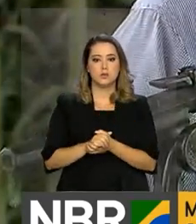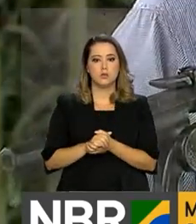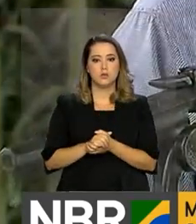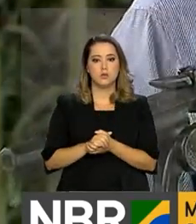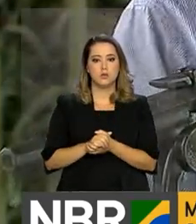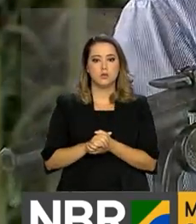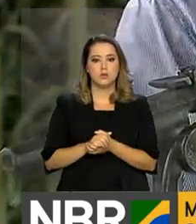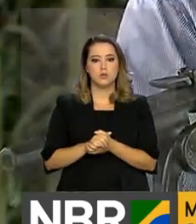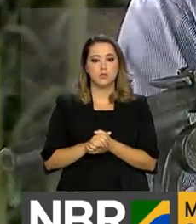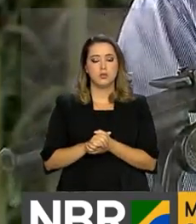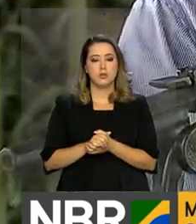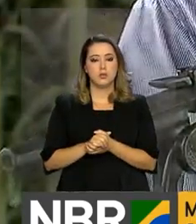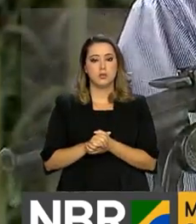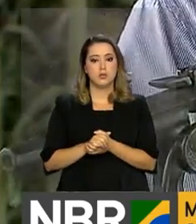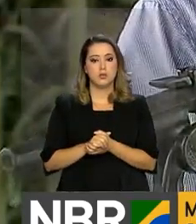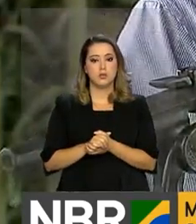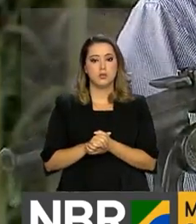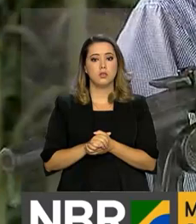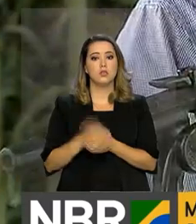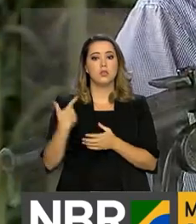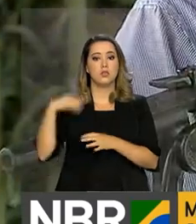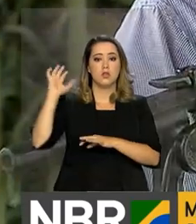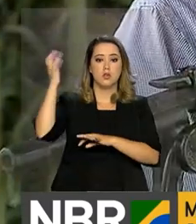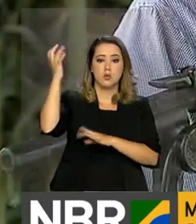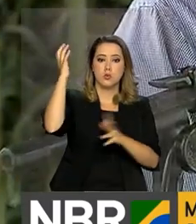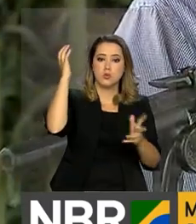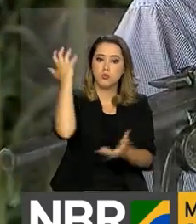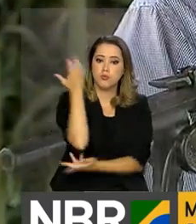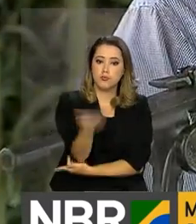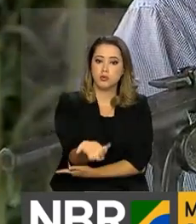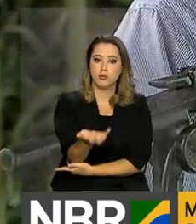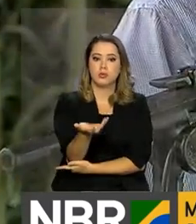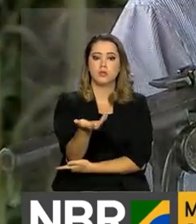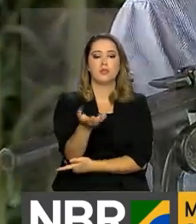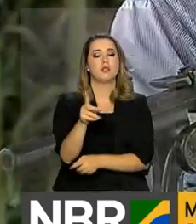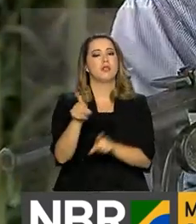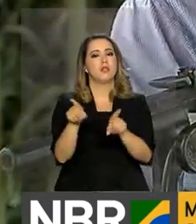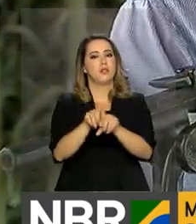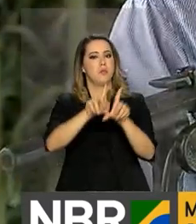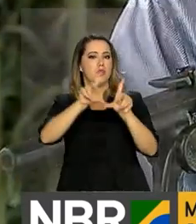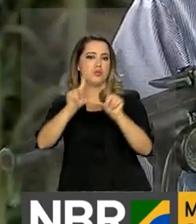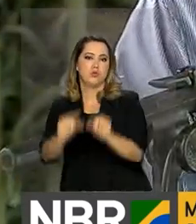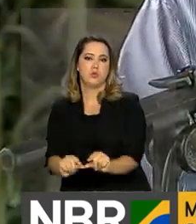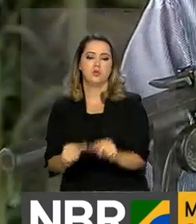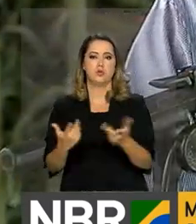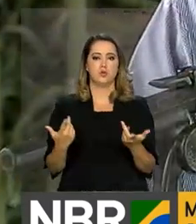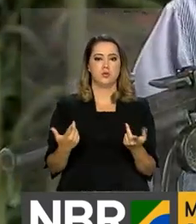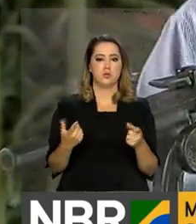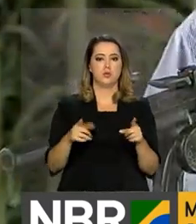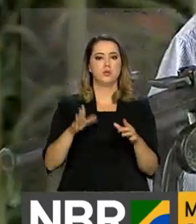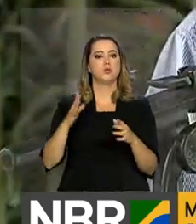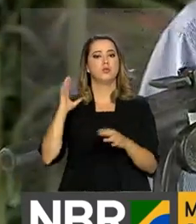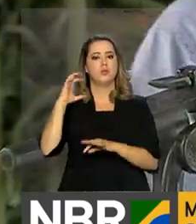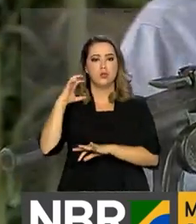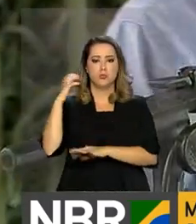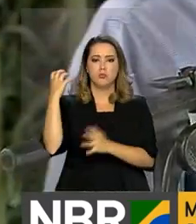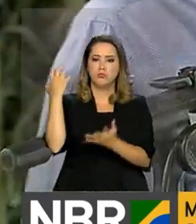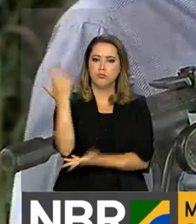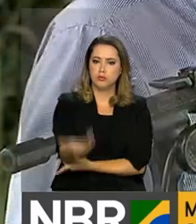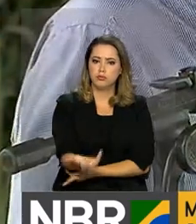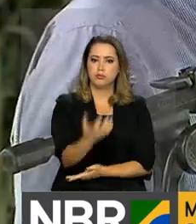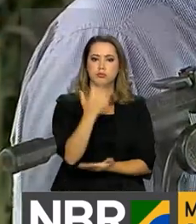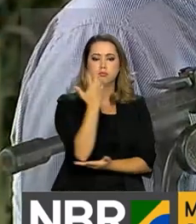desmatamento caiu também. Ah, está me lembrando aqui que o desmatamento também caiu enormemente.